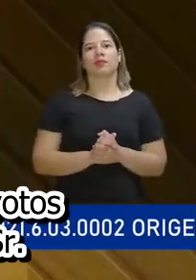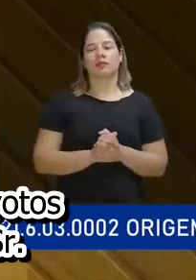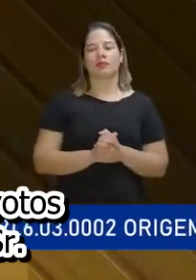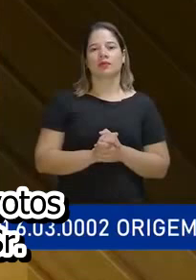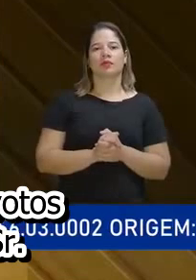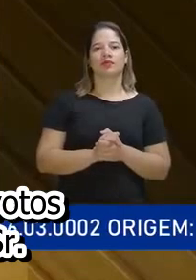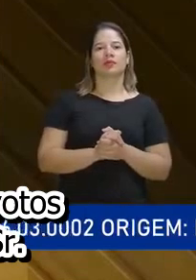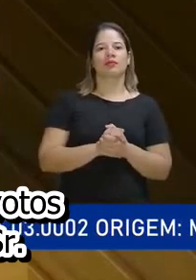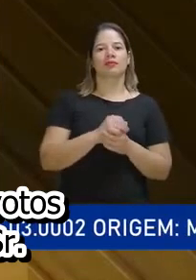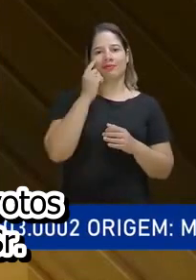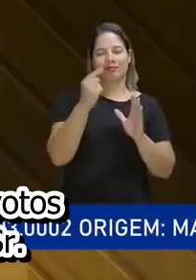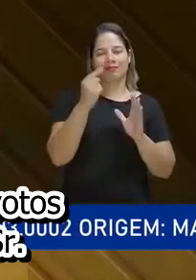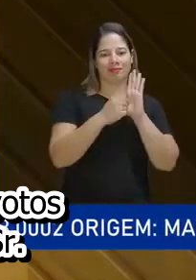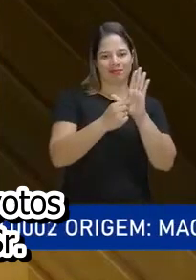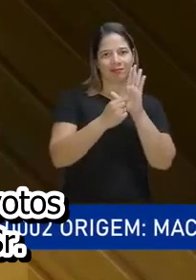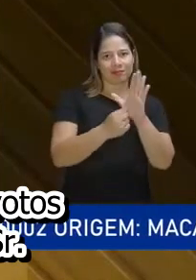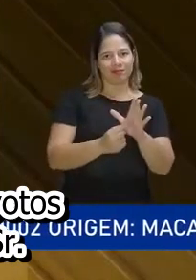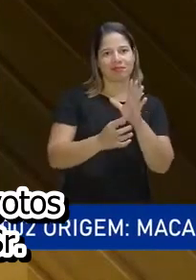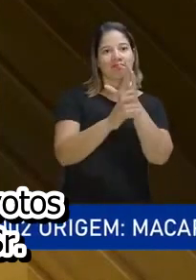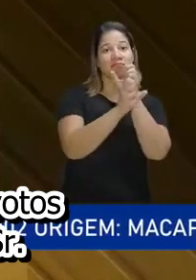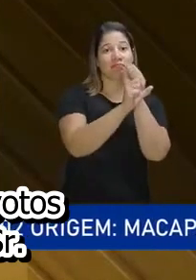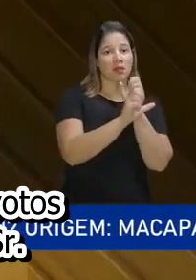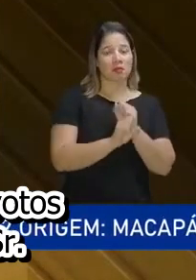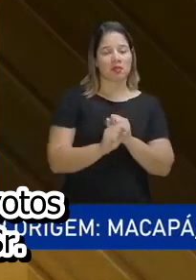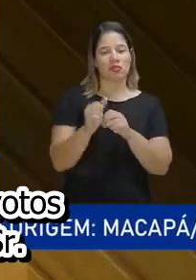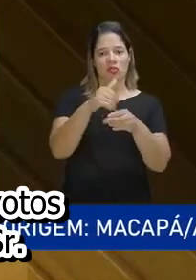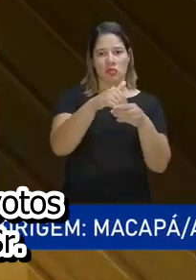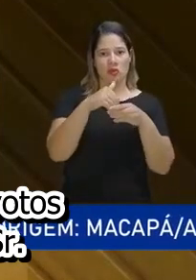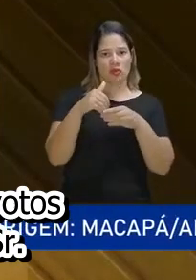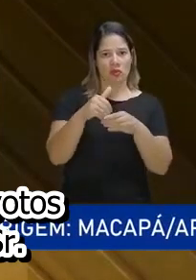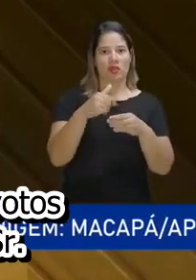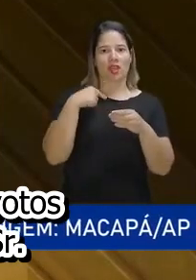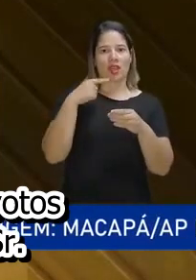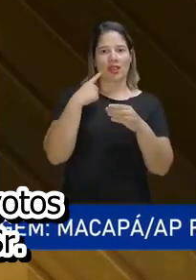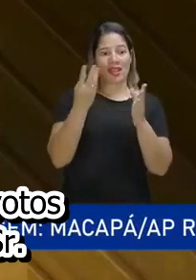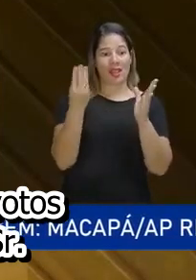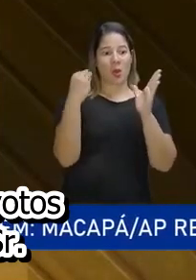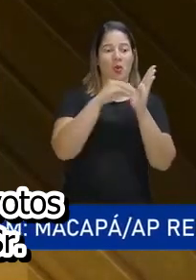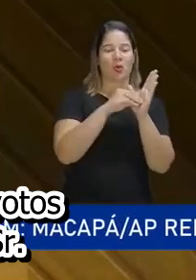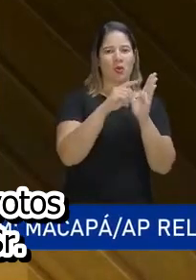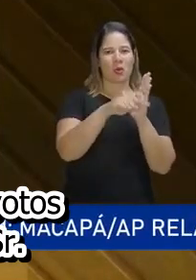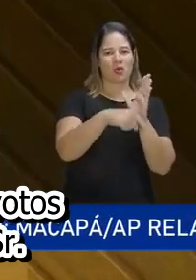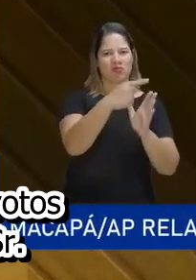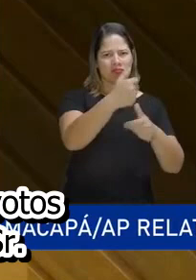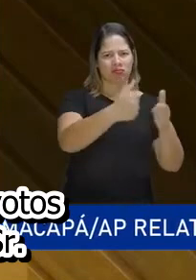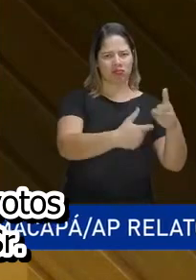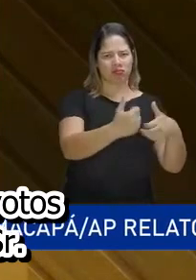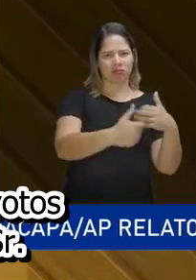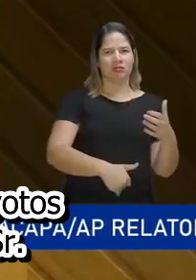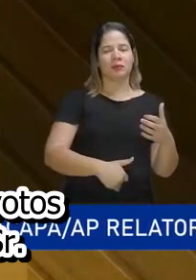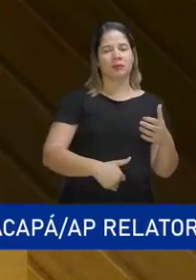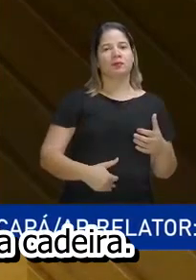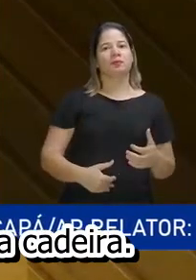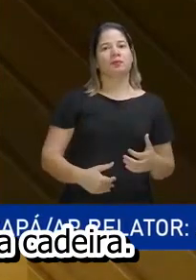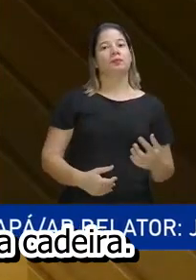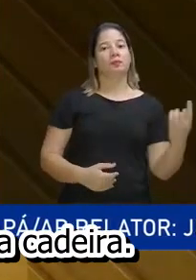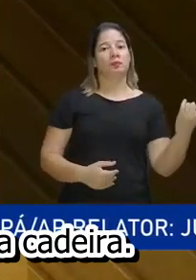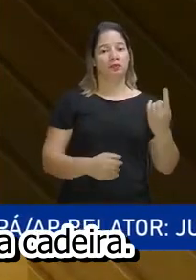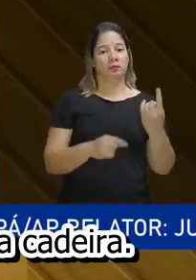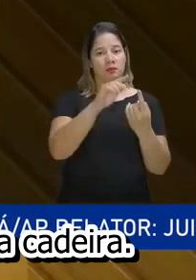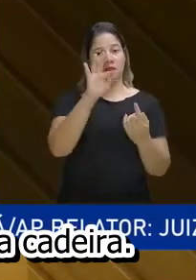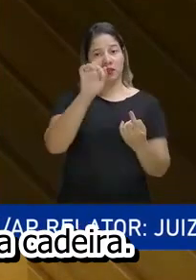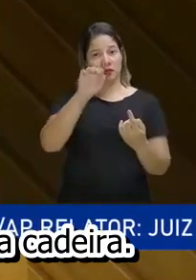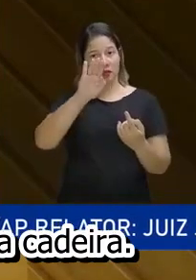Conforme o Código Demonstrativo de Totalização de Votos juntados no agravo regimental, o agravante, o senhor Fábio